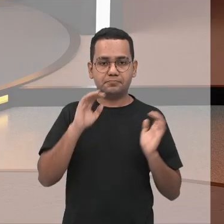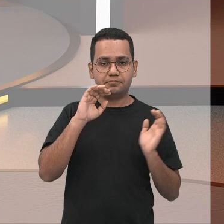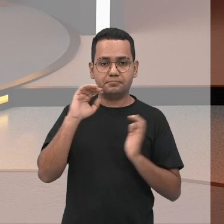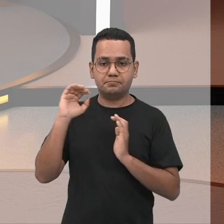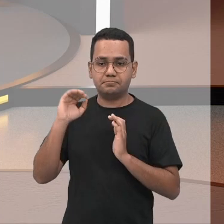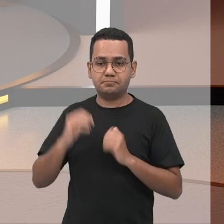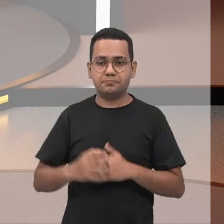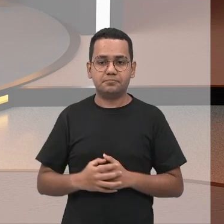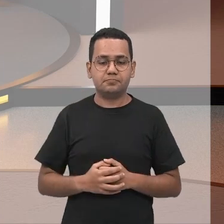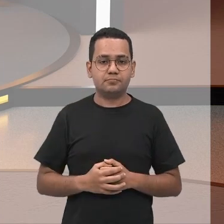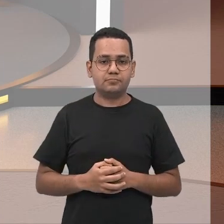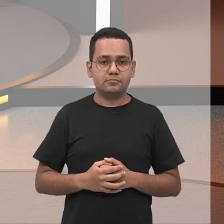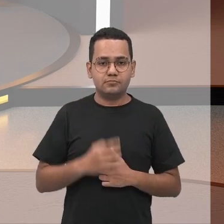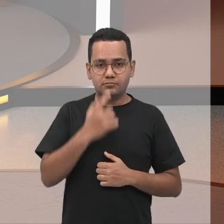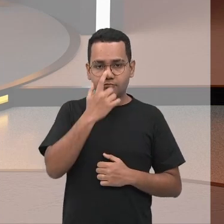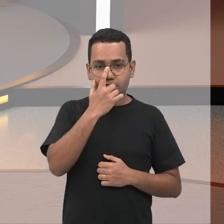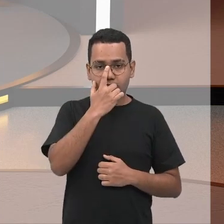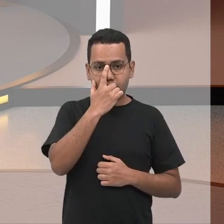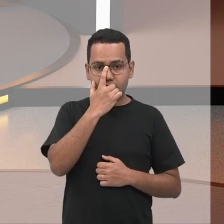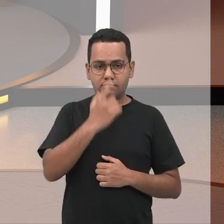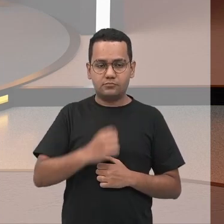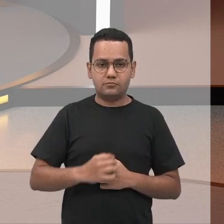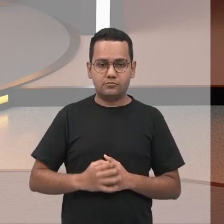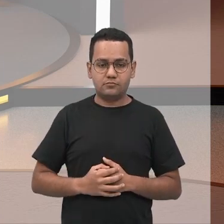o chamado